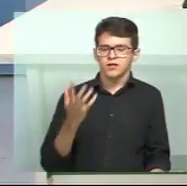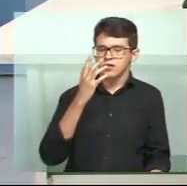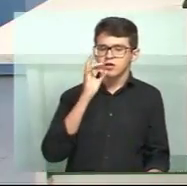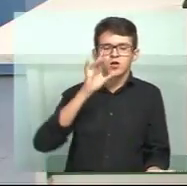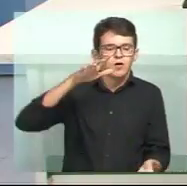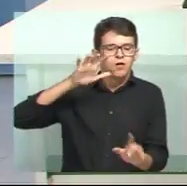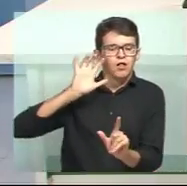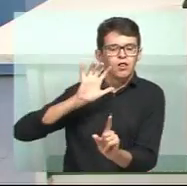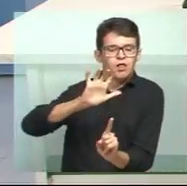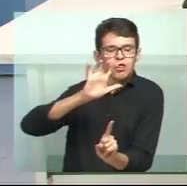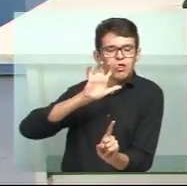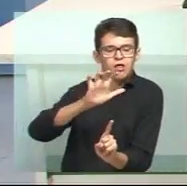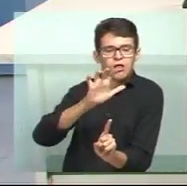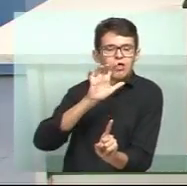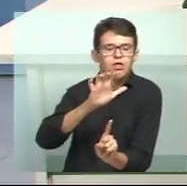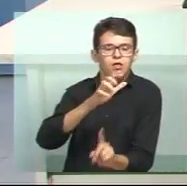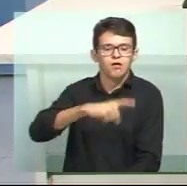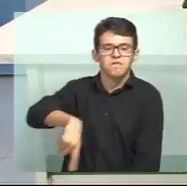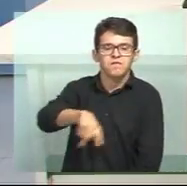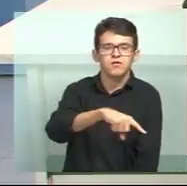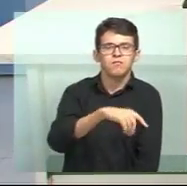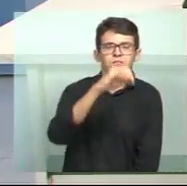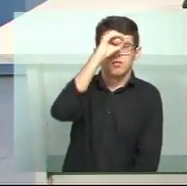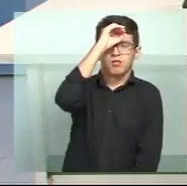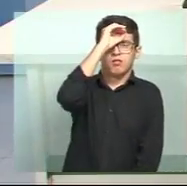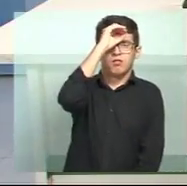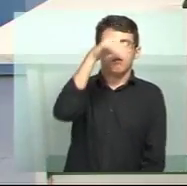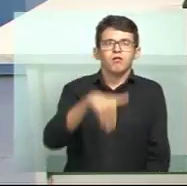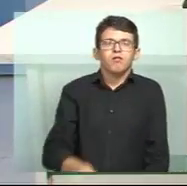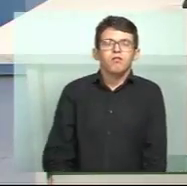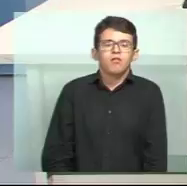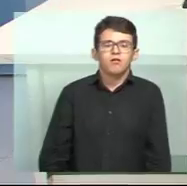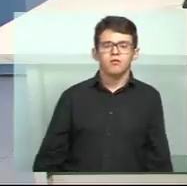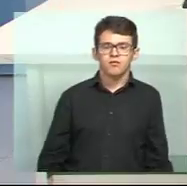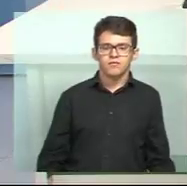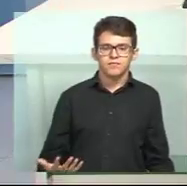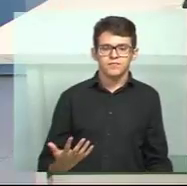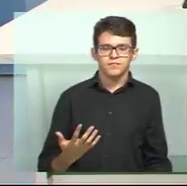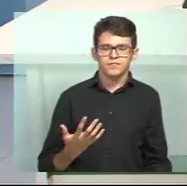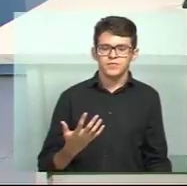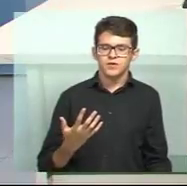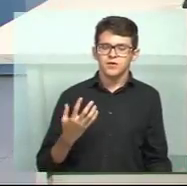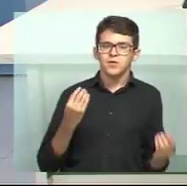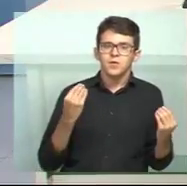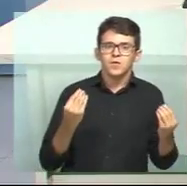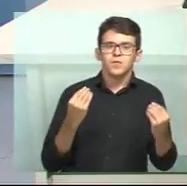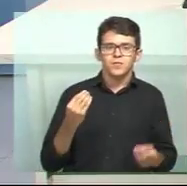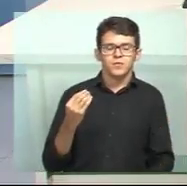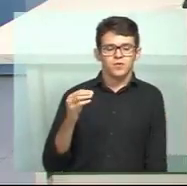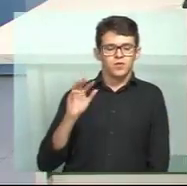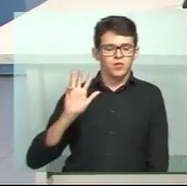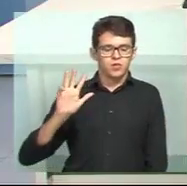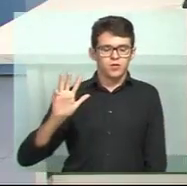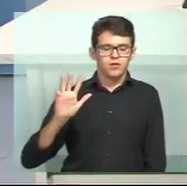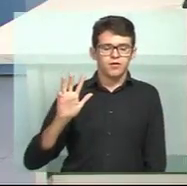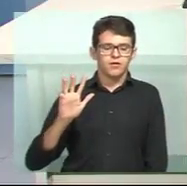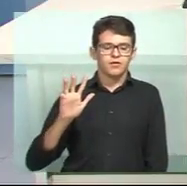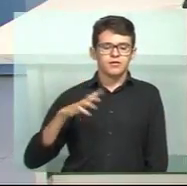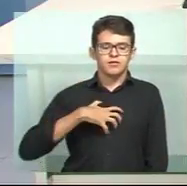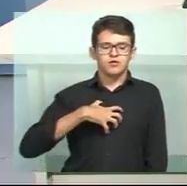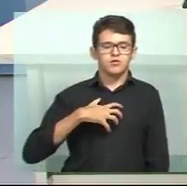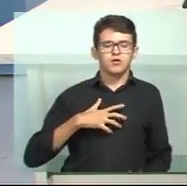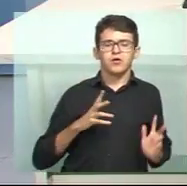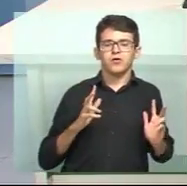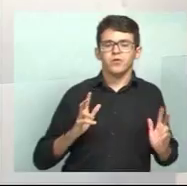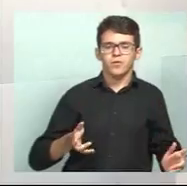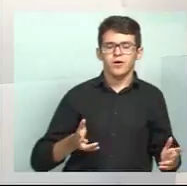plateia de desinformados, né? E fazem a gente de palhaço. O presidente Lula se comparando a Jesus Cristo, cara. Perdeu o senso